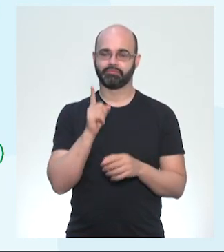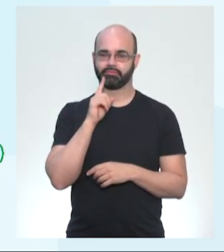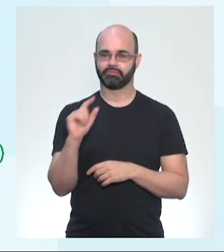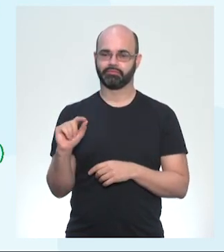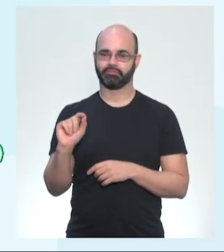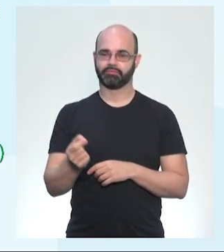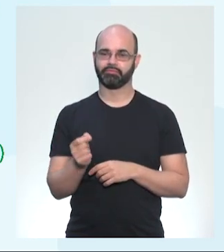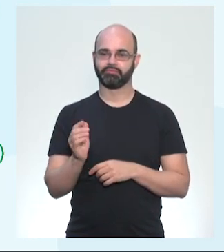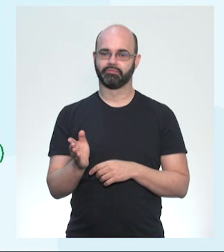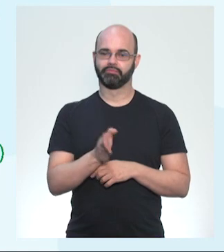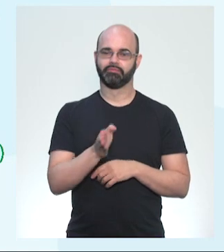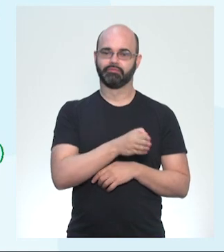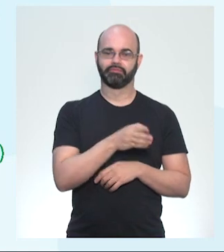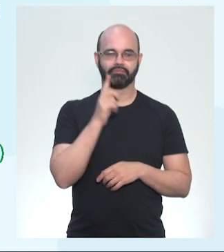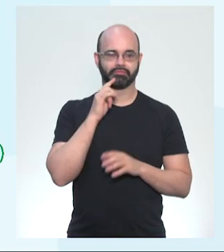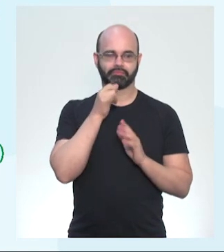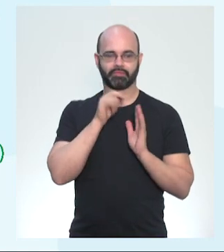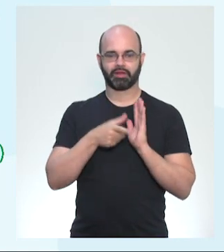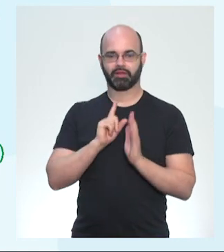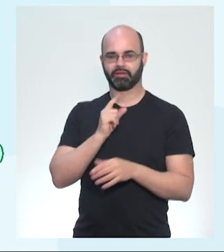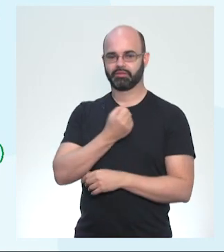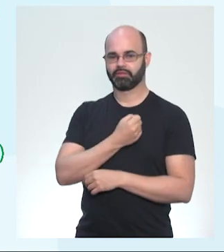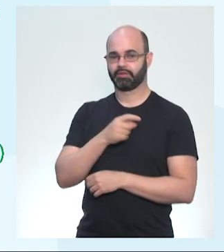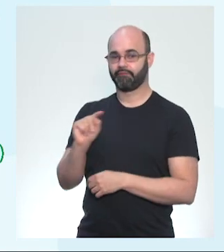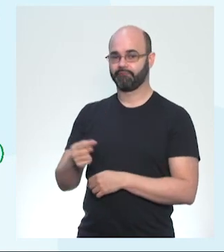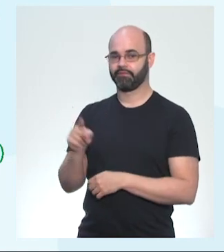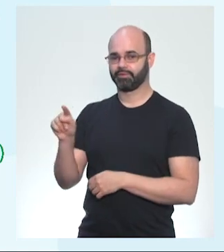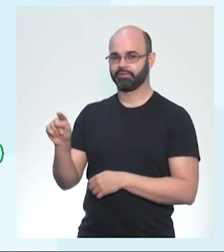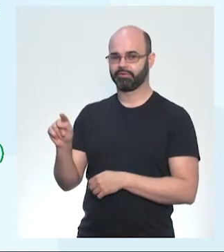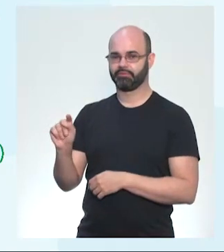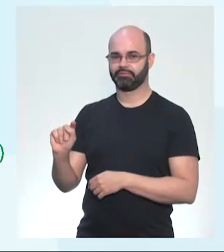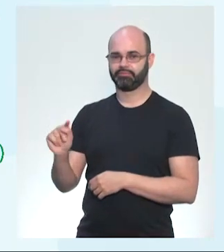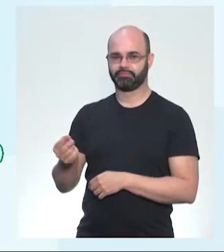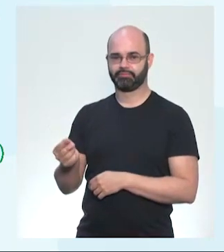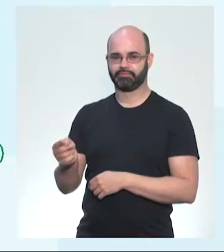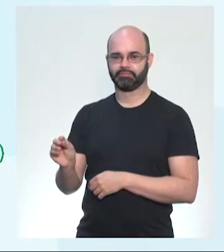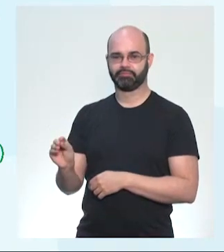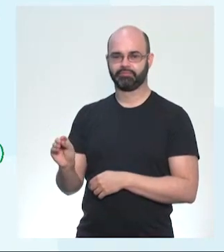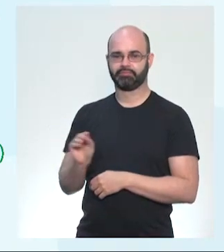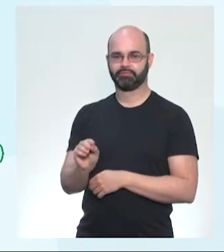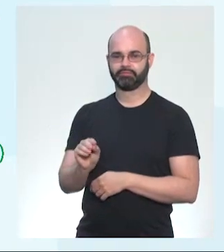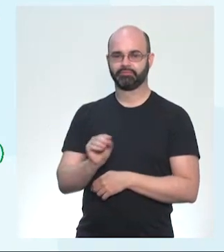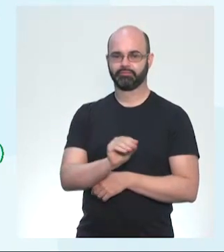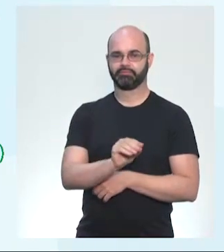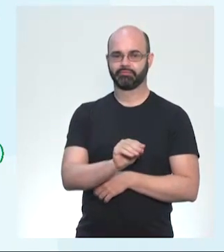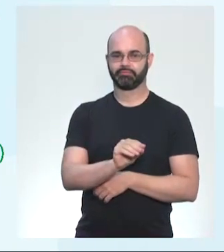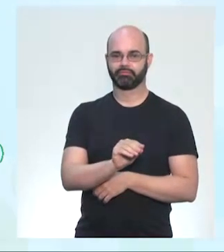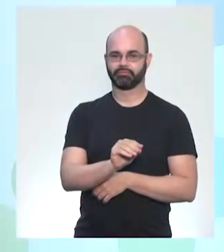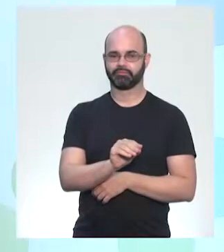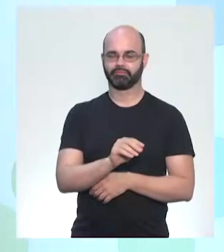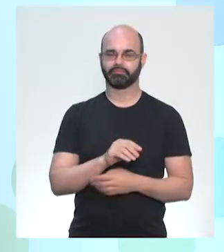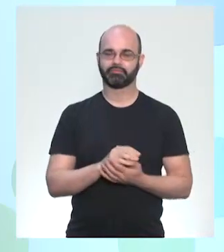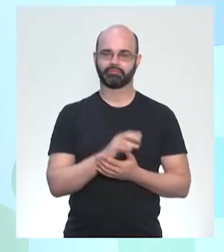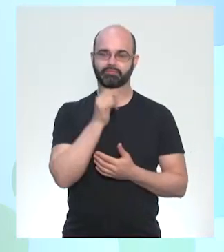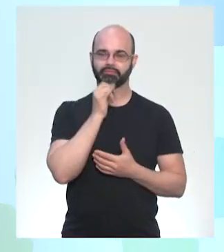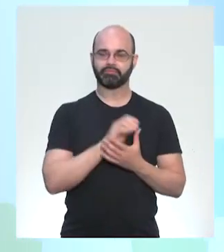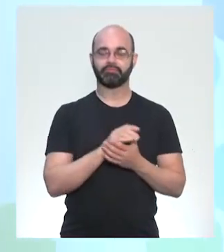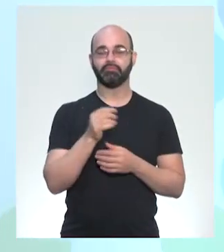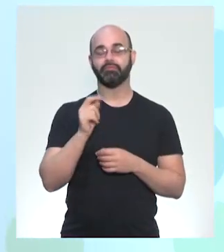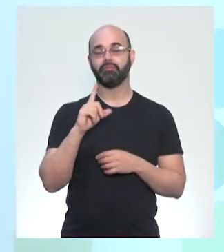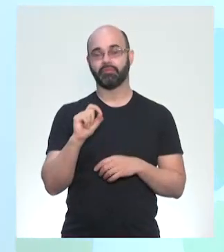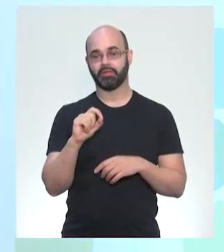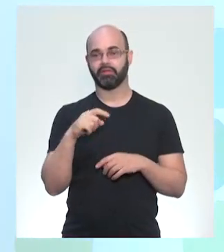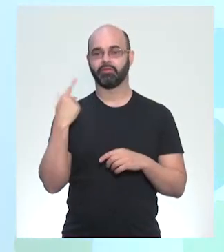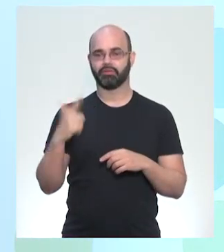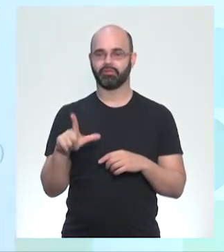A vírgula estava aqui, né? Ela desloca 2 casas decimais. Você está dividindo aí por 10 e depois por 10 mais uma